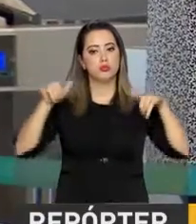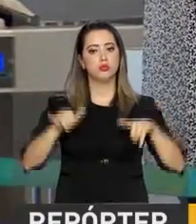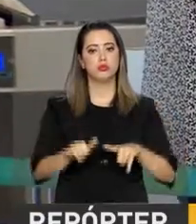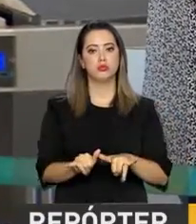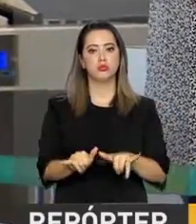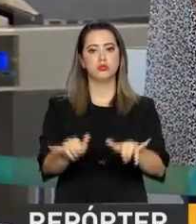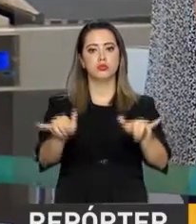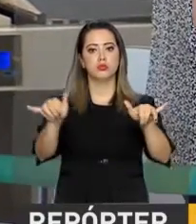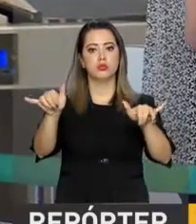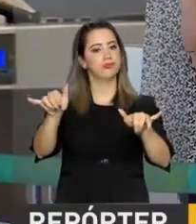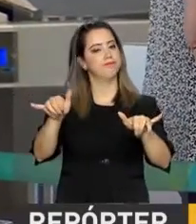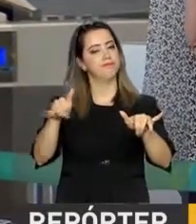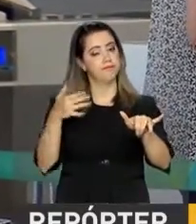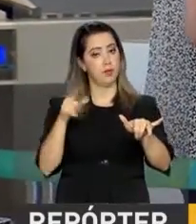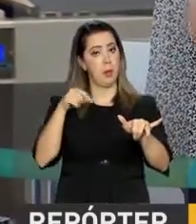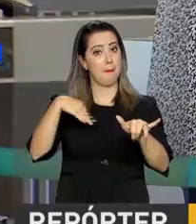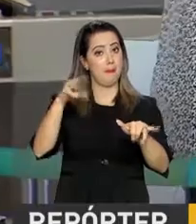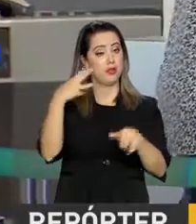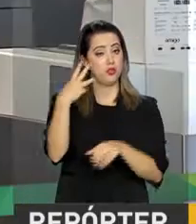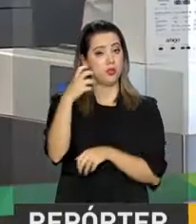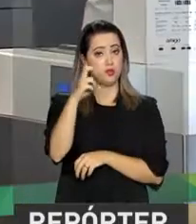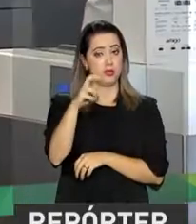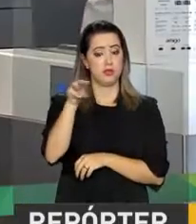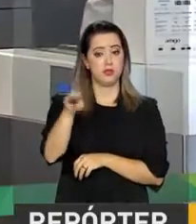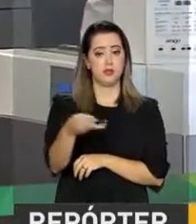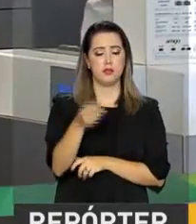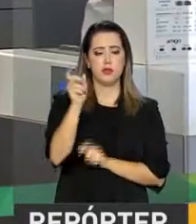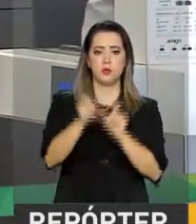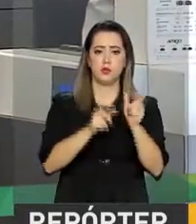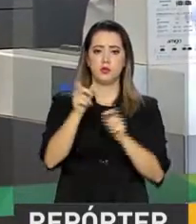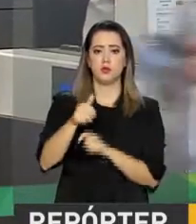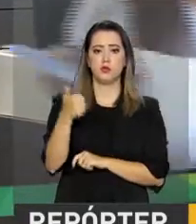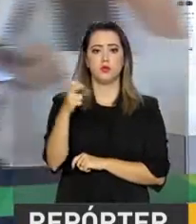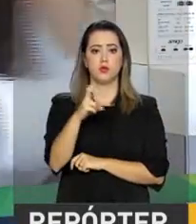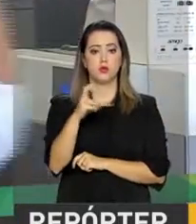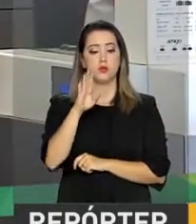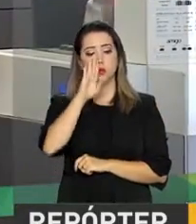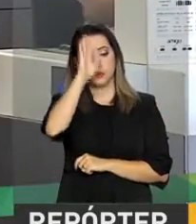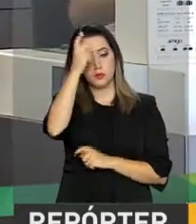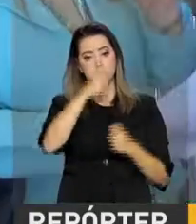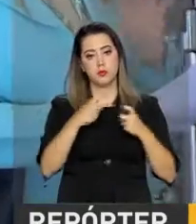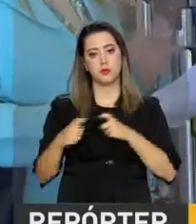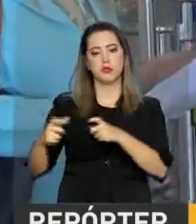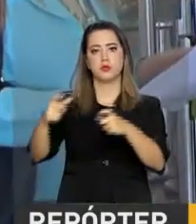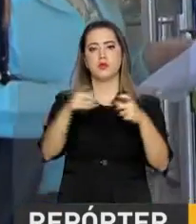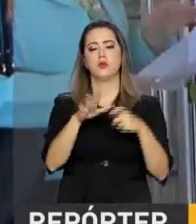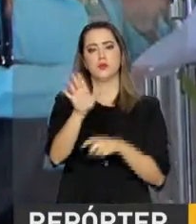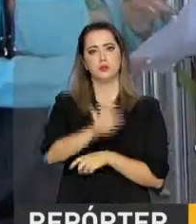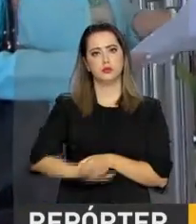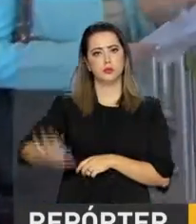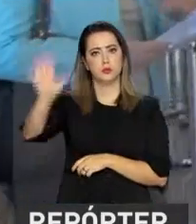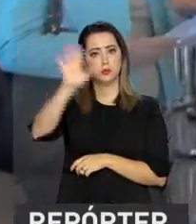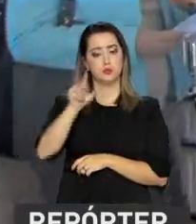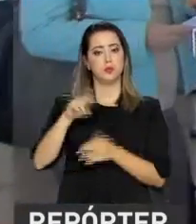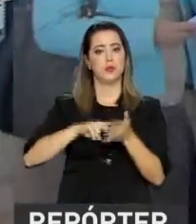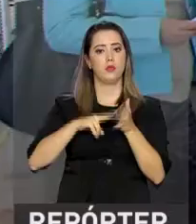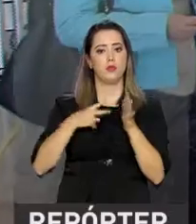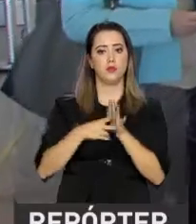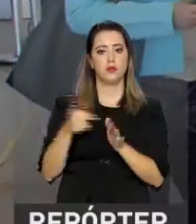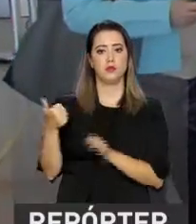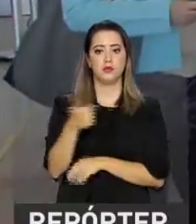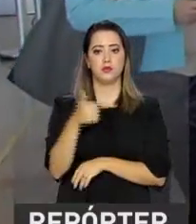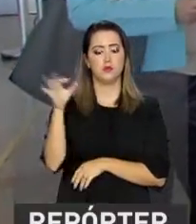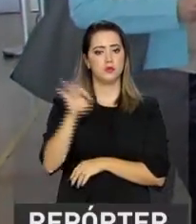mais de 35 milhões de passageiros passem pelos 15 principais terminais do país isso representa um aumento de 12%